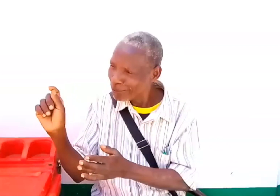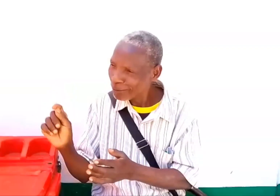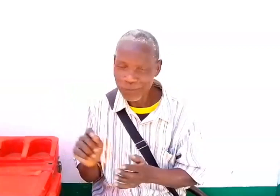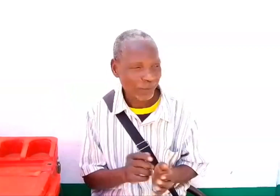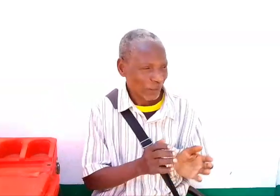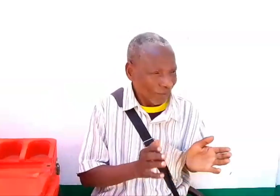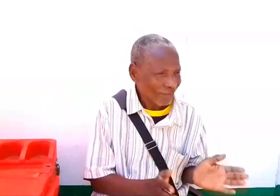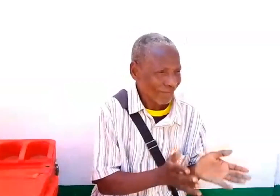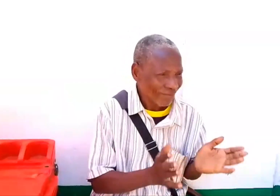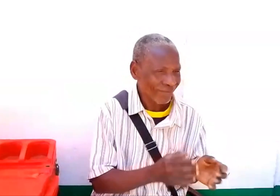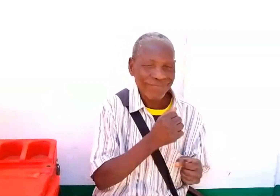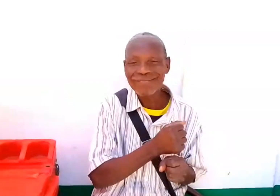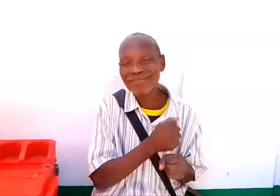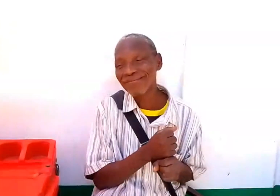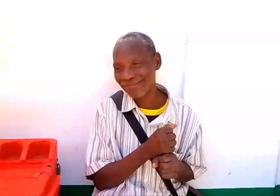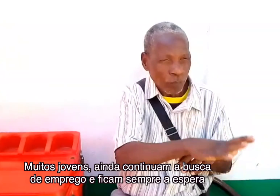carpintaria.